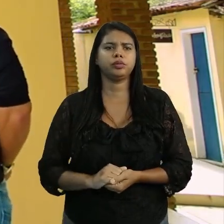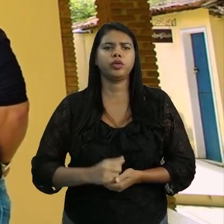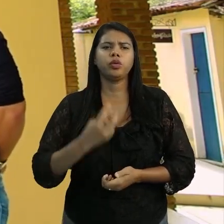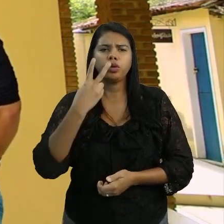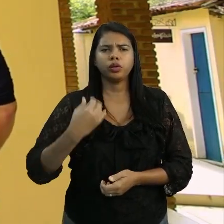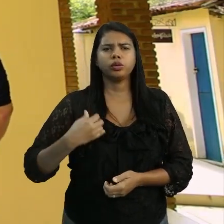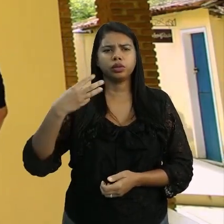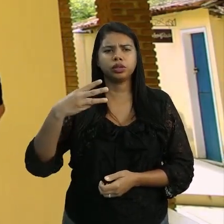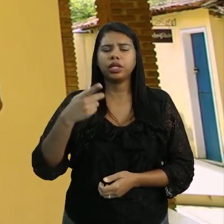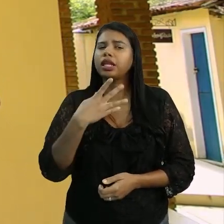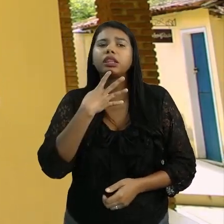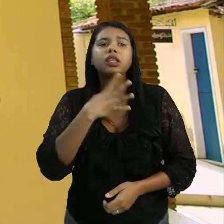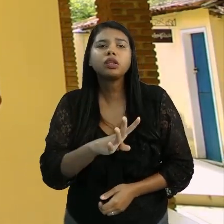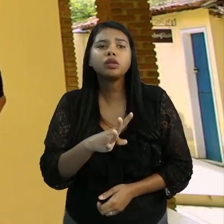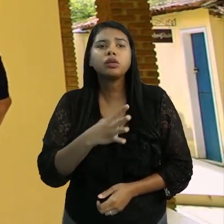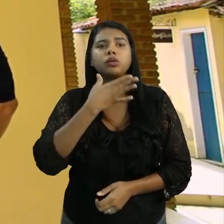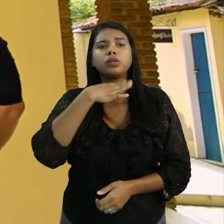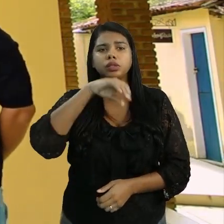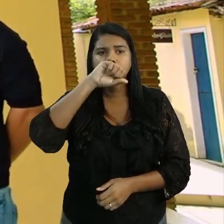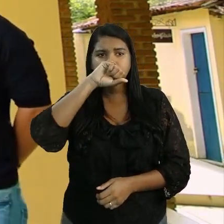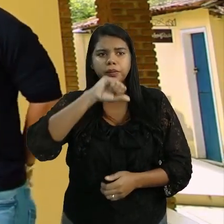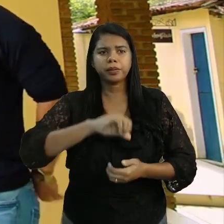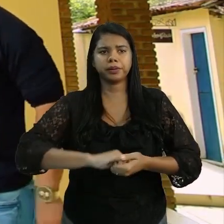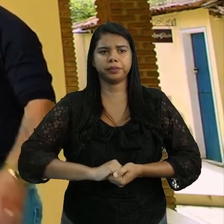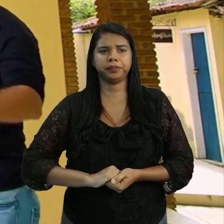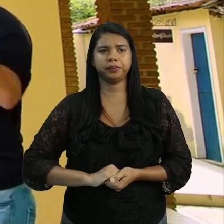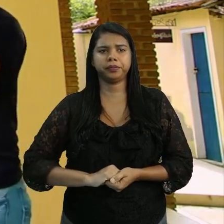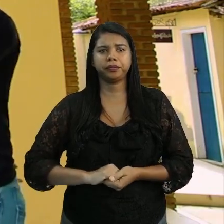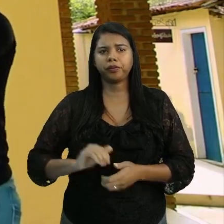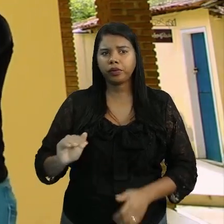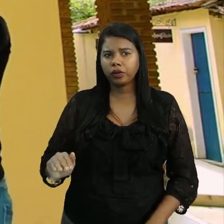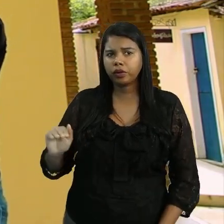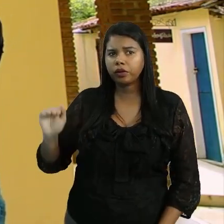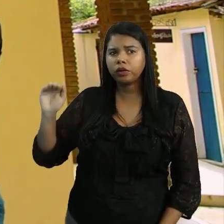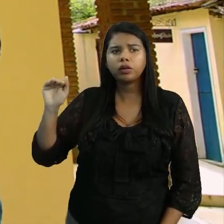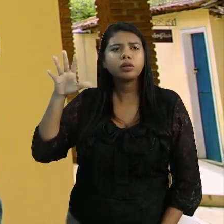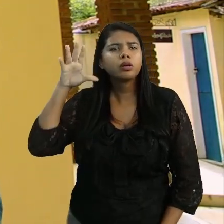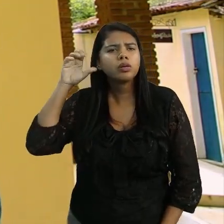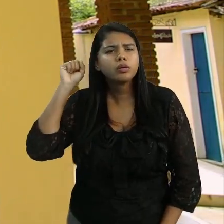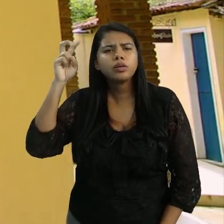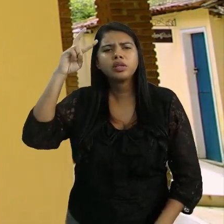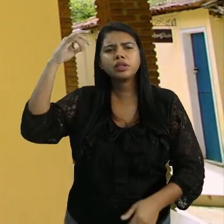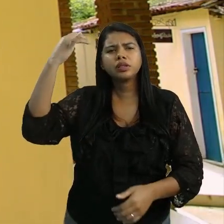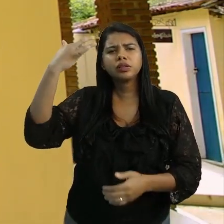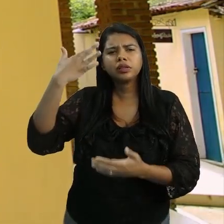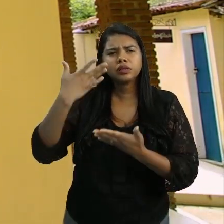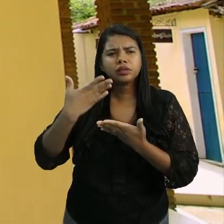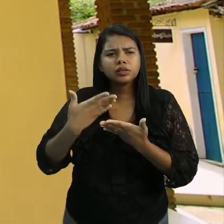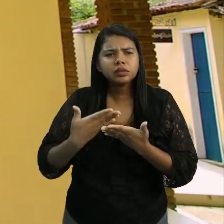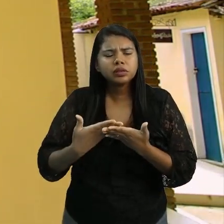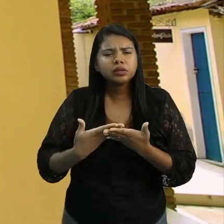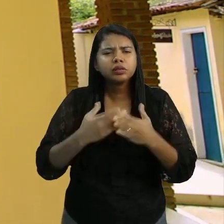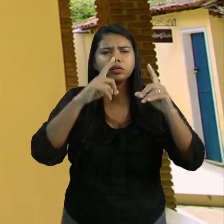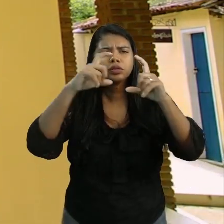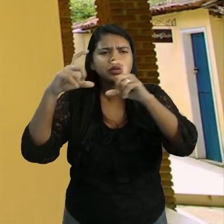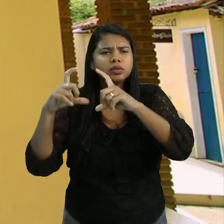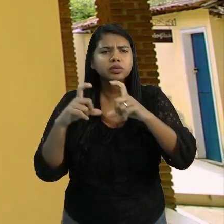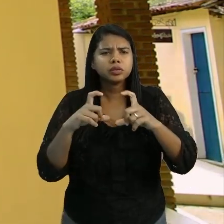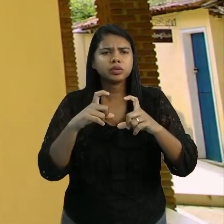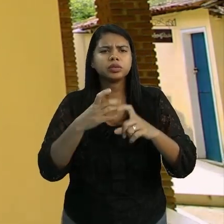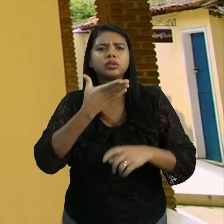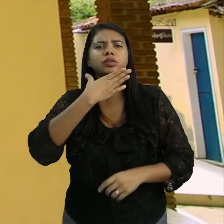cores vívidas. Vocês retocam? Como é que funciona? Poxa, que legal a sua observação. Ela foi revitalizada em 2017. O artista